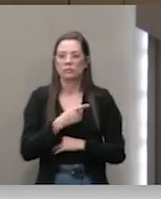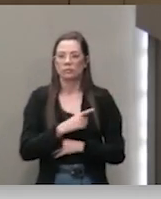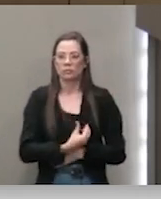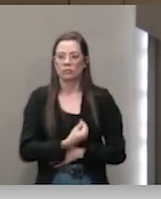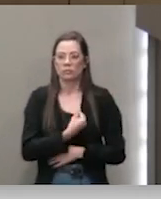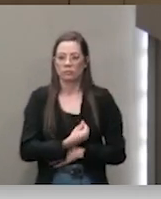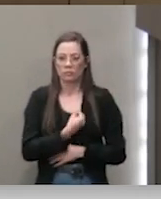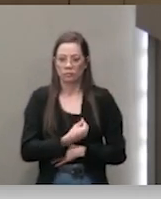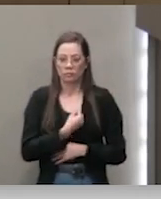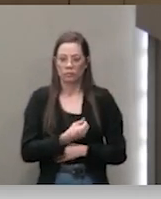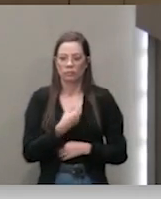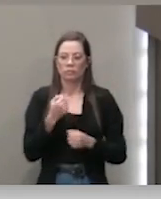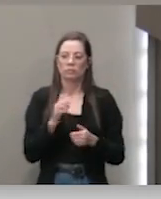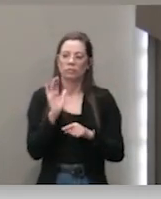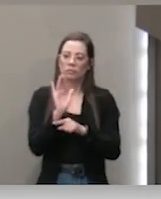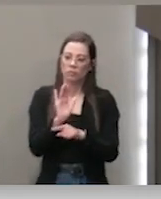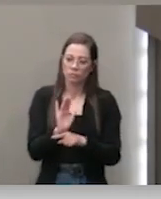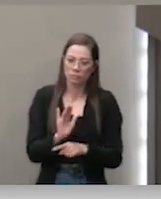para servi-los.